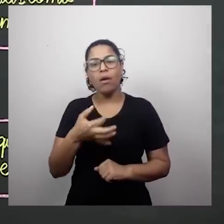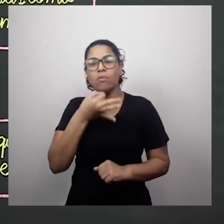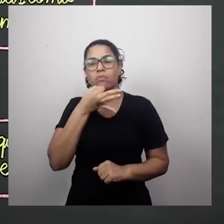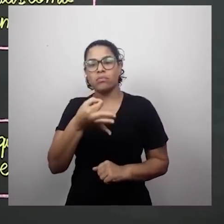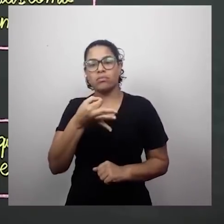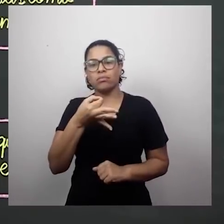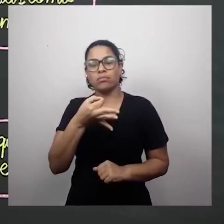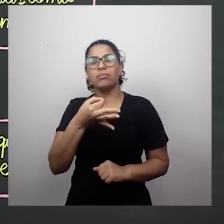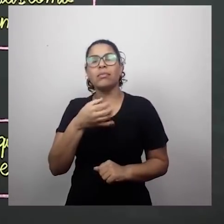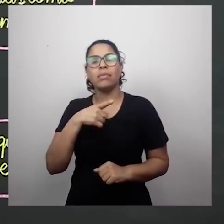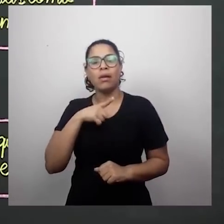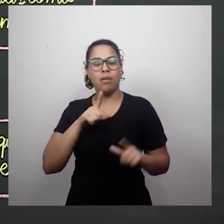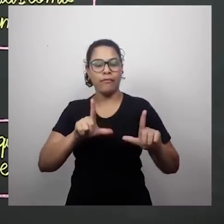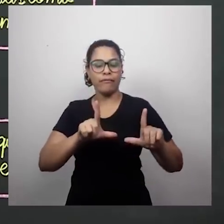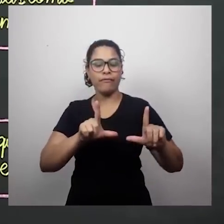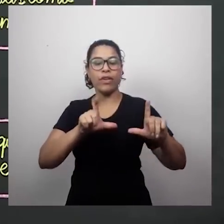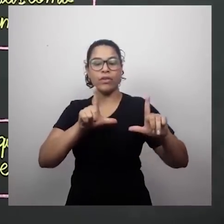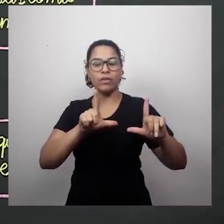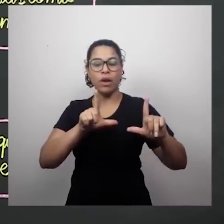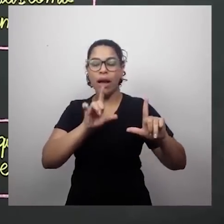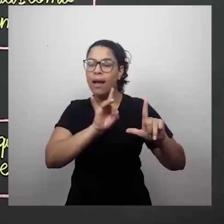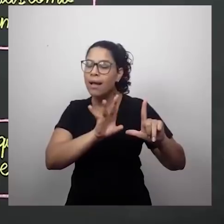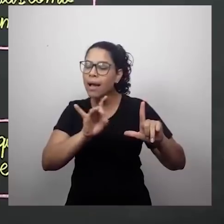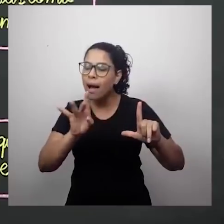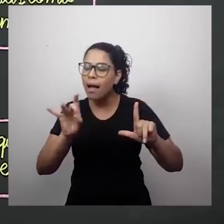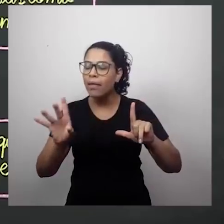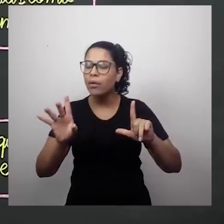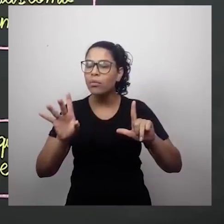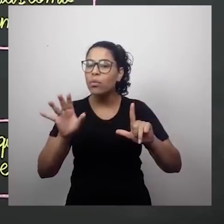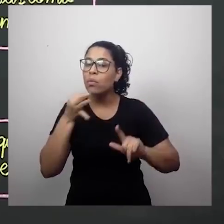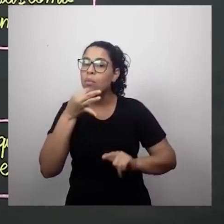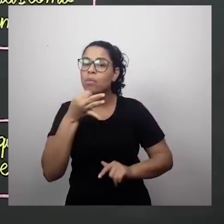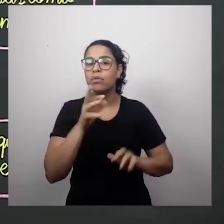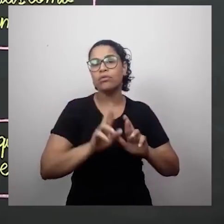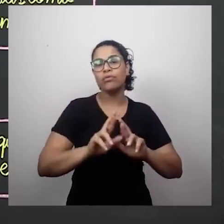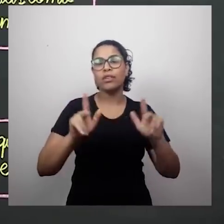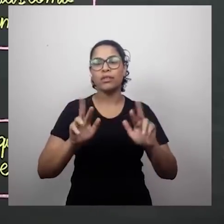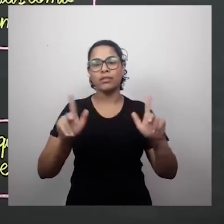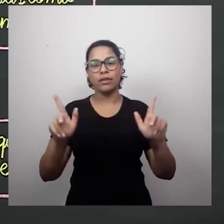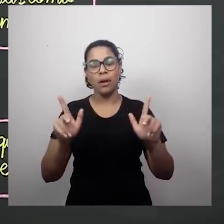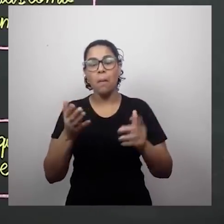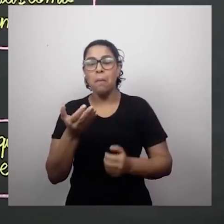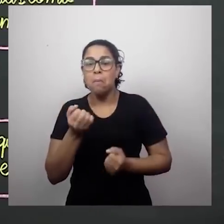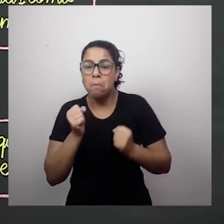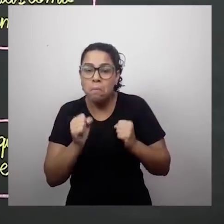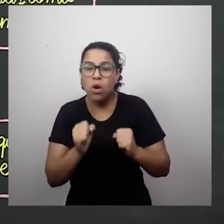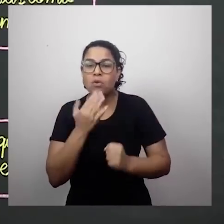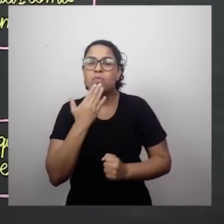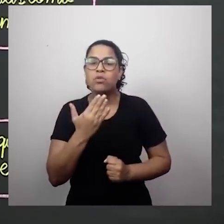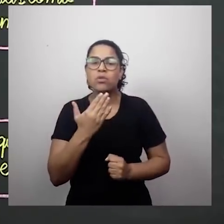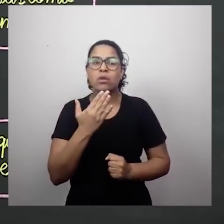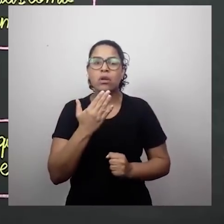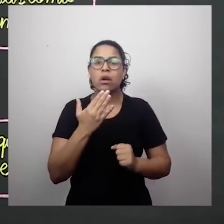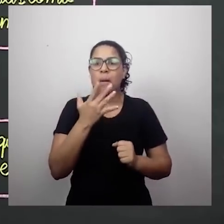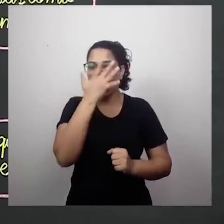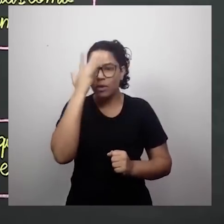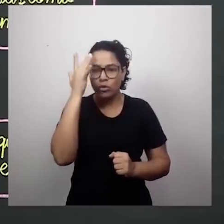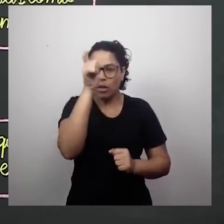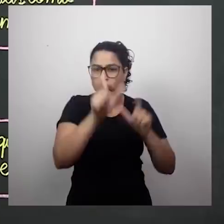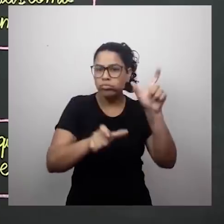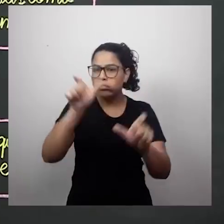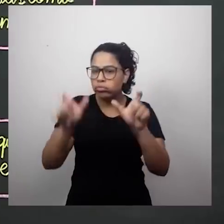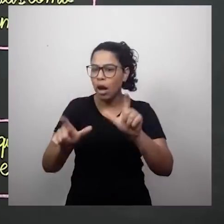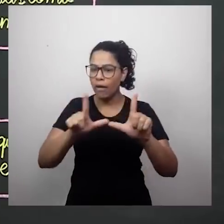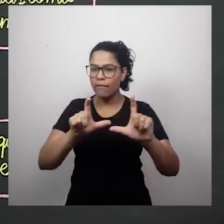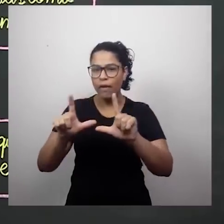é um recorte, é uma fotografia, cada um vai ter um ponto de vista. Eu posso pedir para várias pessoas tirarem a mesma fotografia, cada uma vai ter